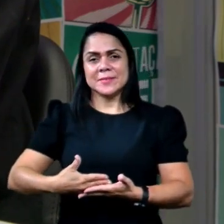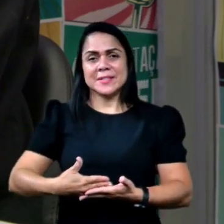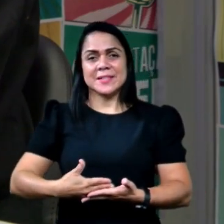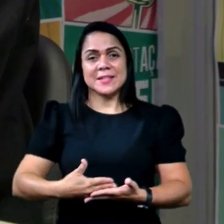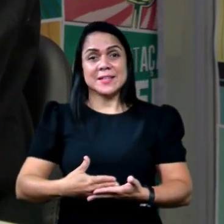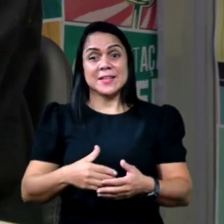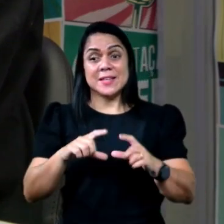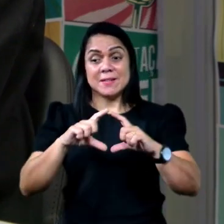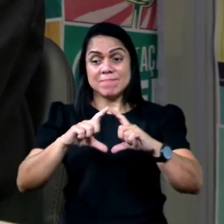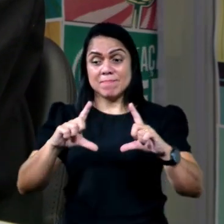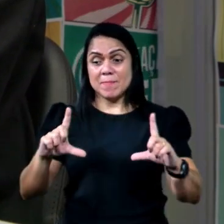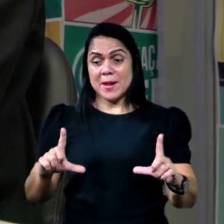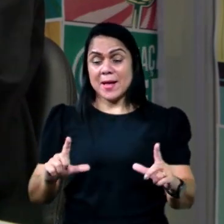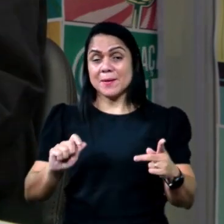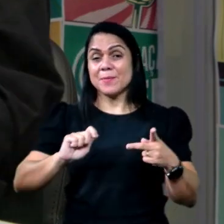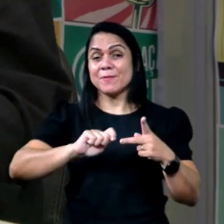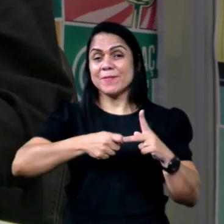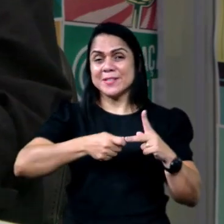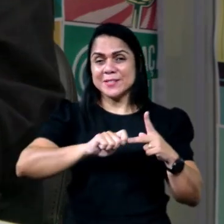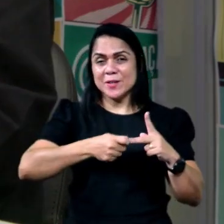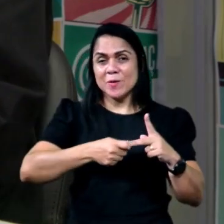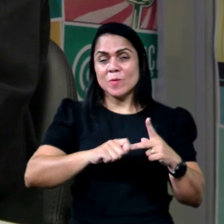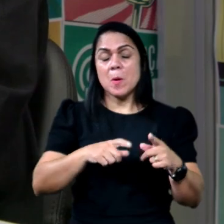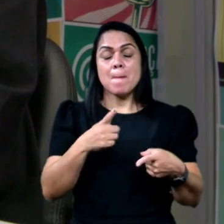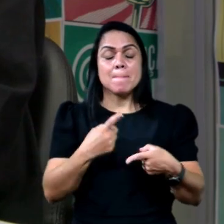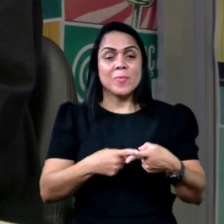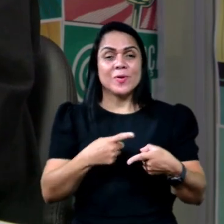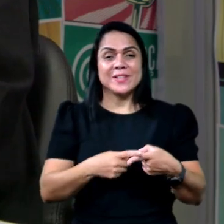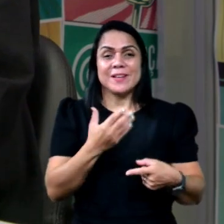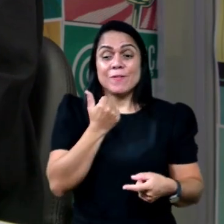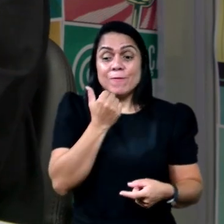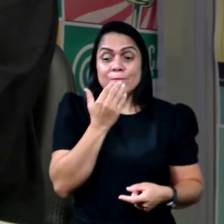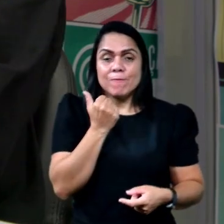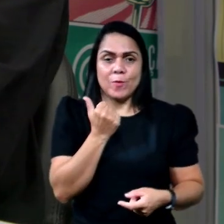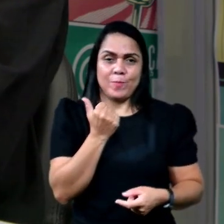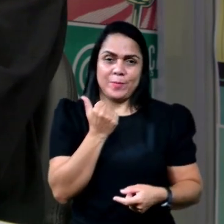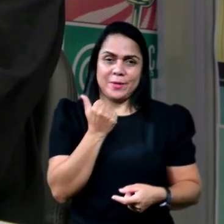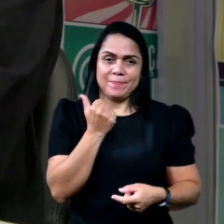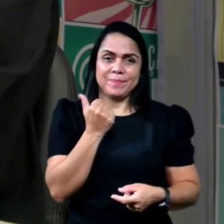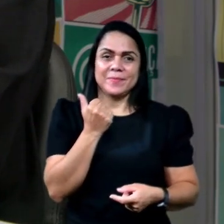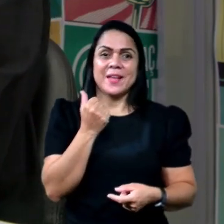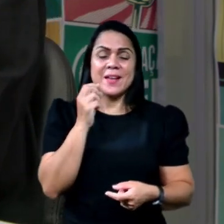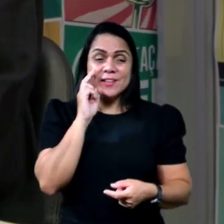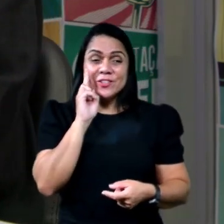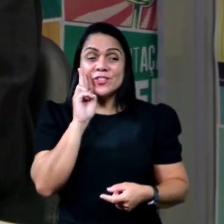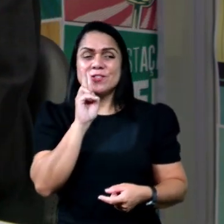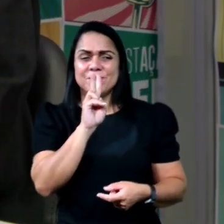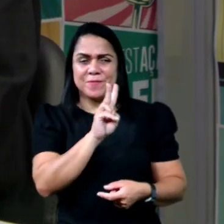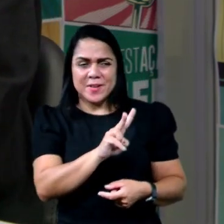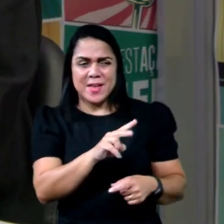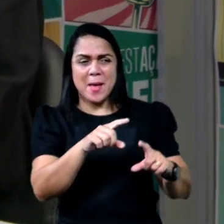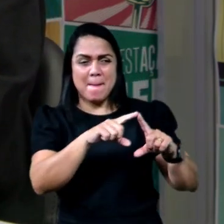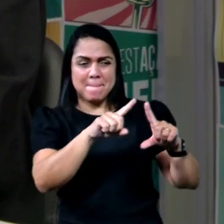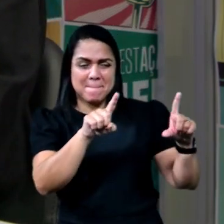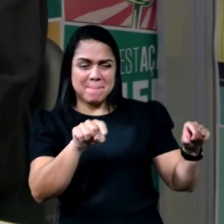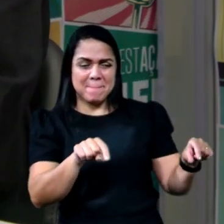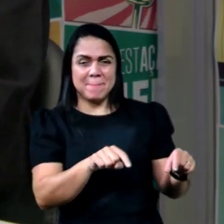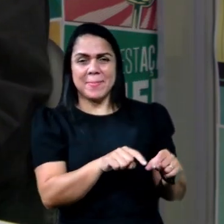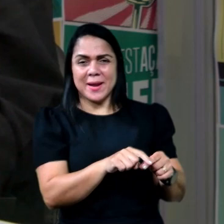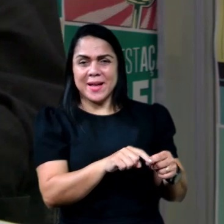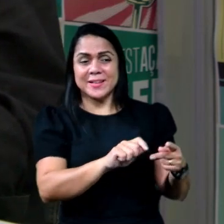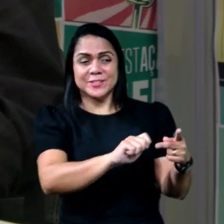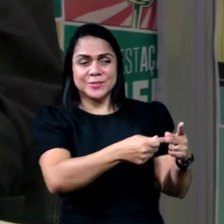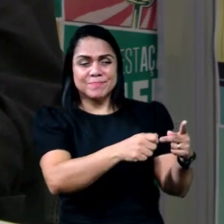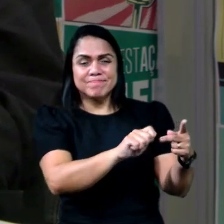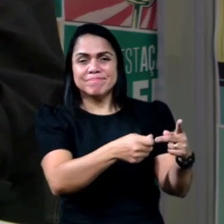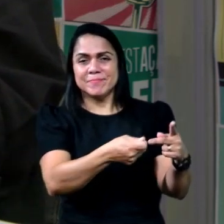Pix que ela estava com fome. Todo mundo aqui deve ver 3 placas dessa por dia. A gente não pode normalizar ver essas placas, por mais que a gente